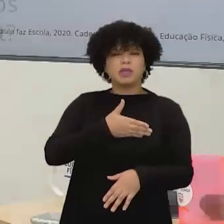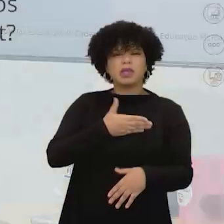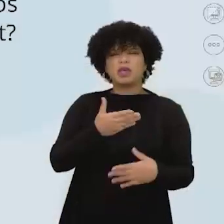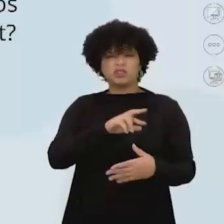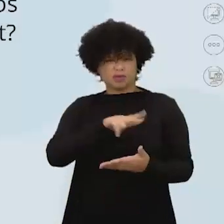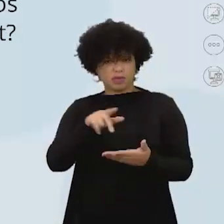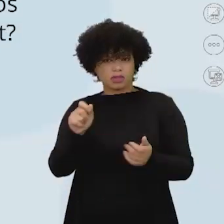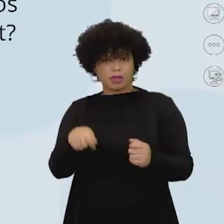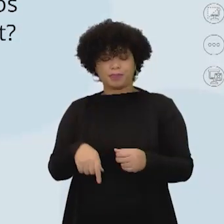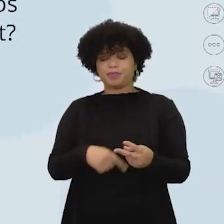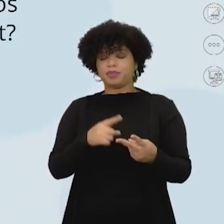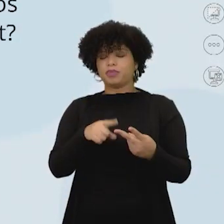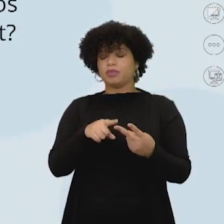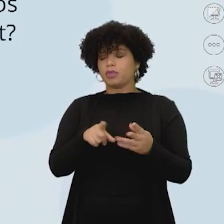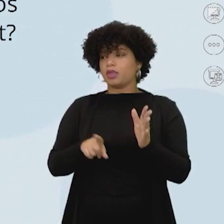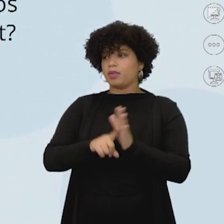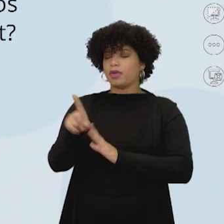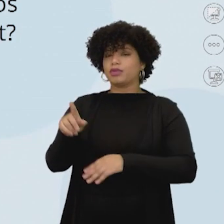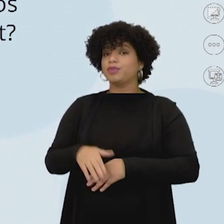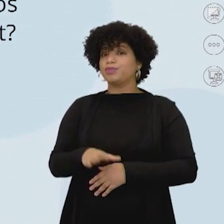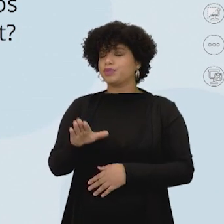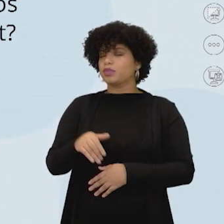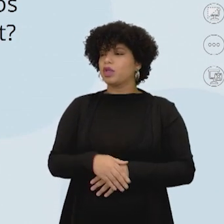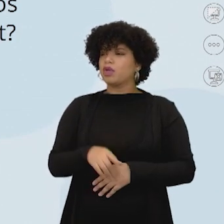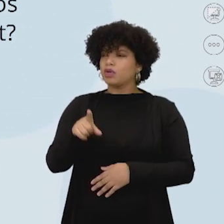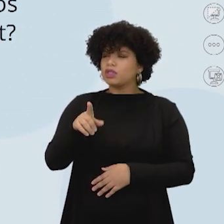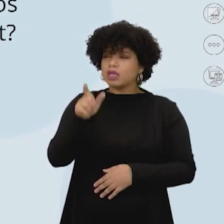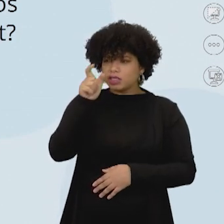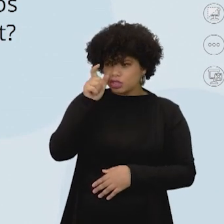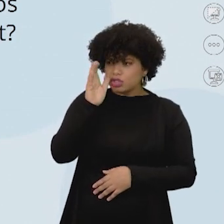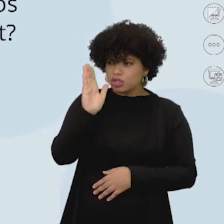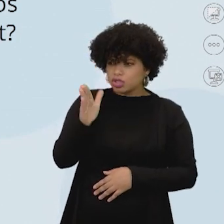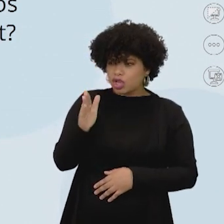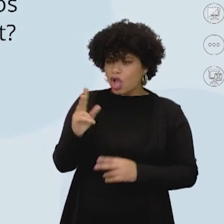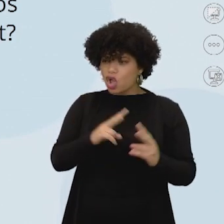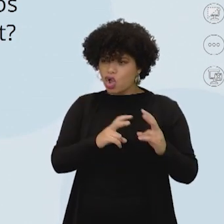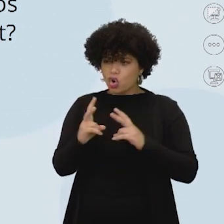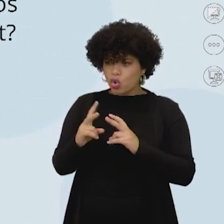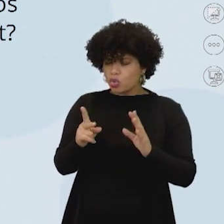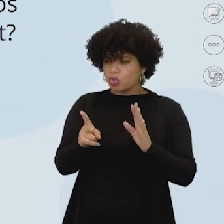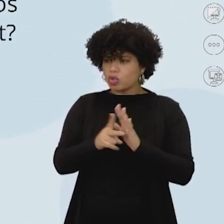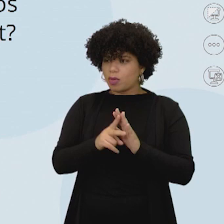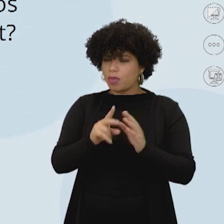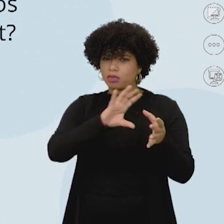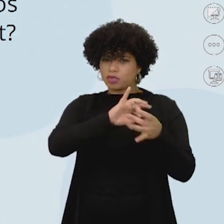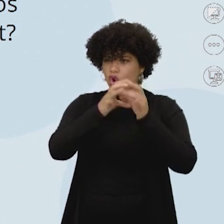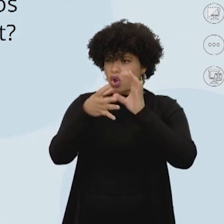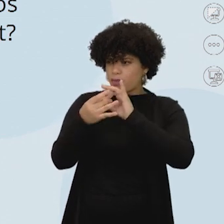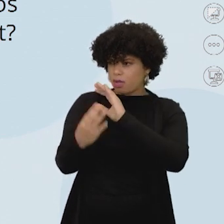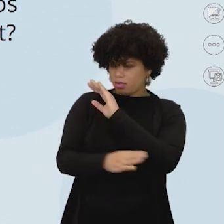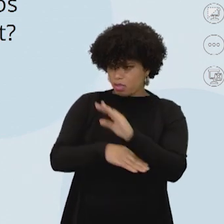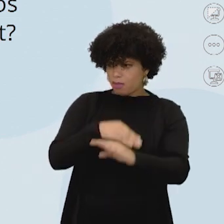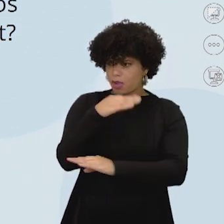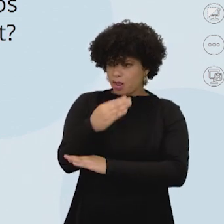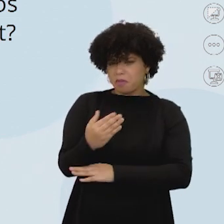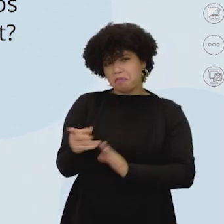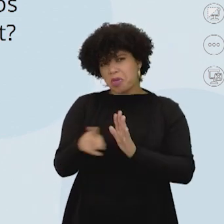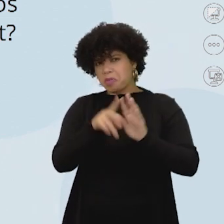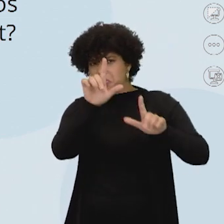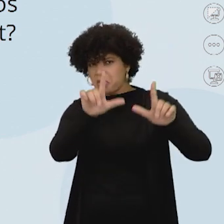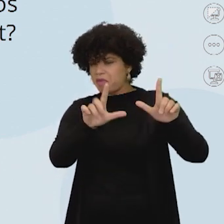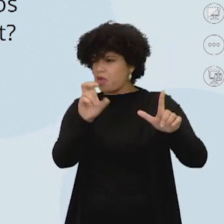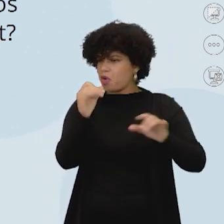questões. Ó, você já assistiu alguma luta nos Jogos Olímpicos ou Paralímpicos pela televisão ou pela